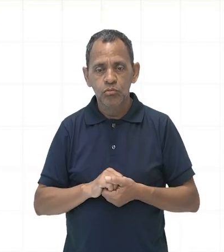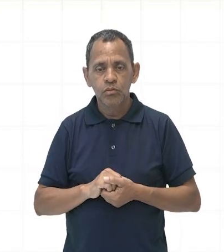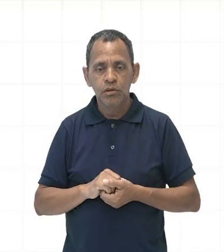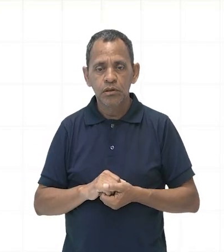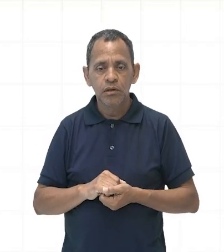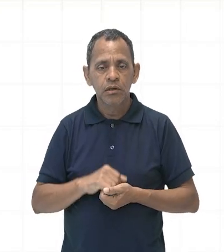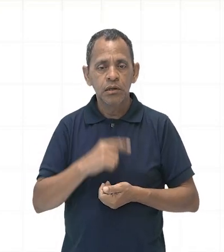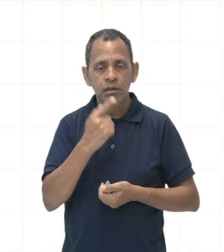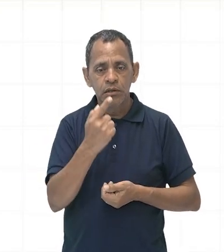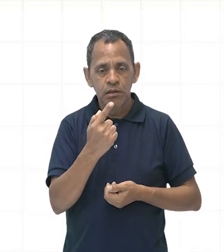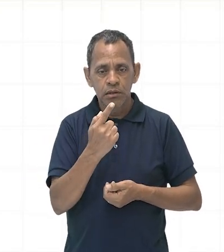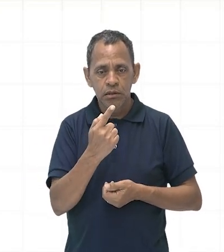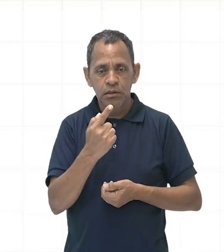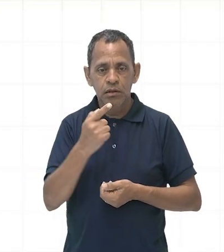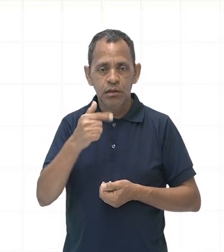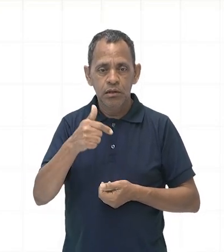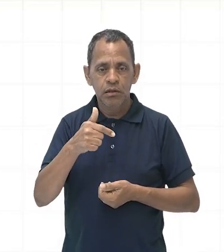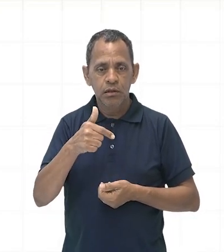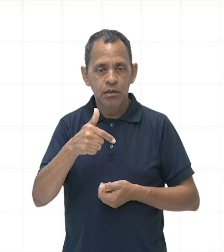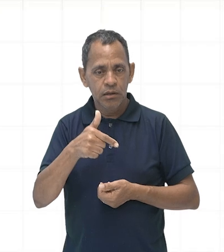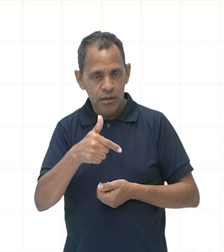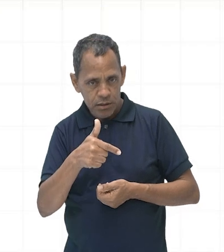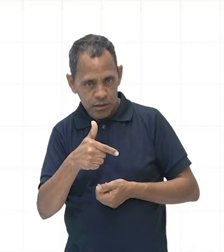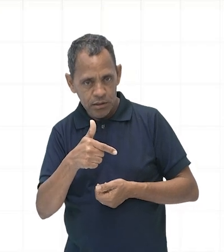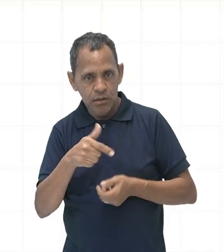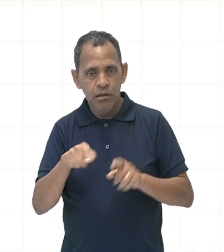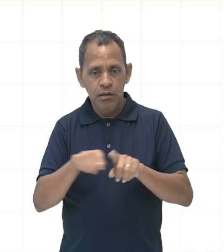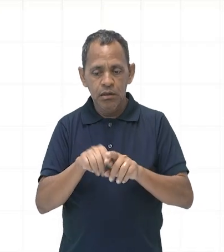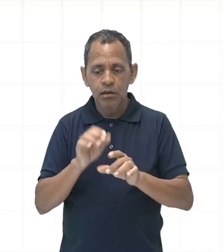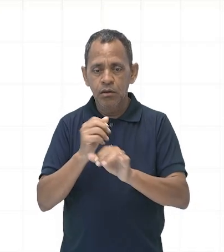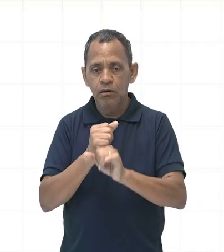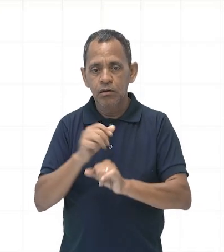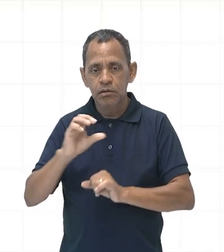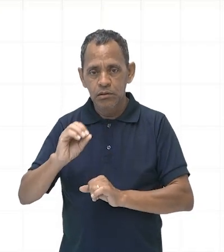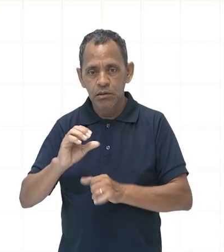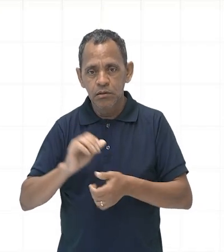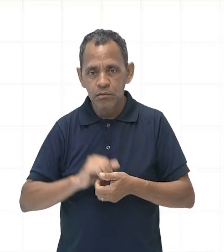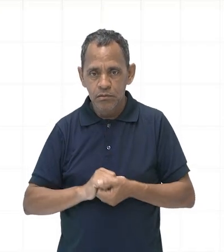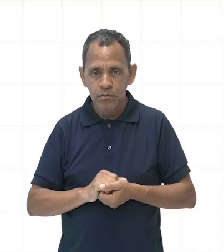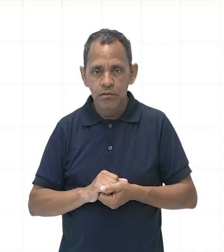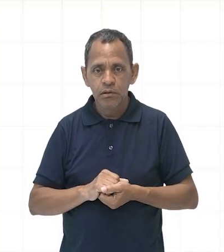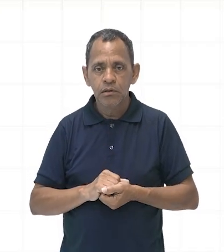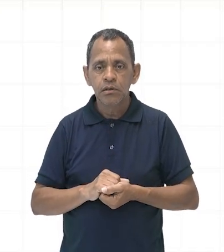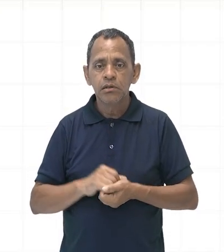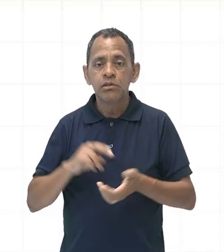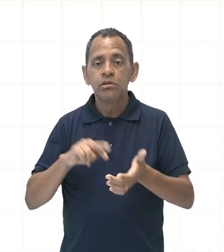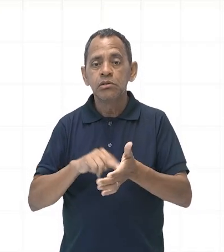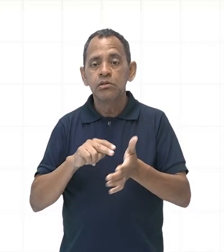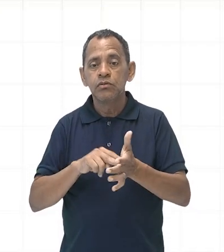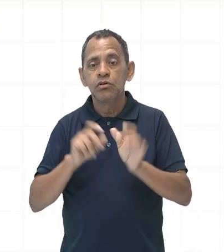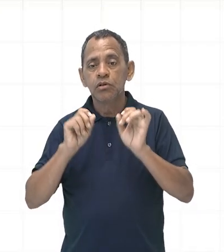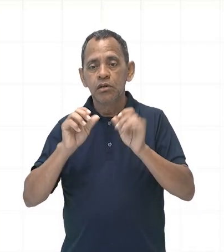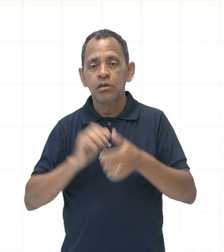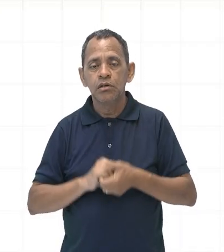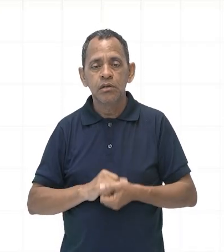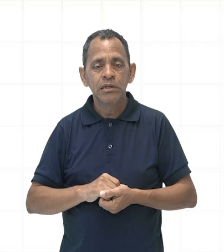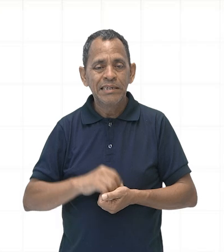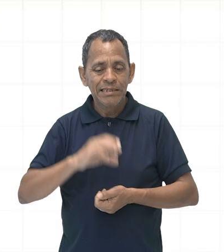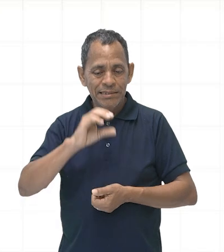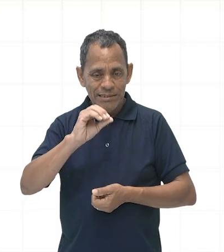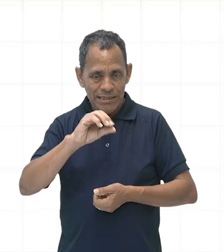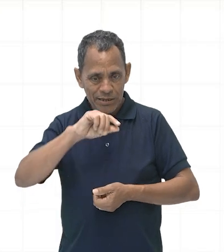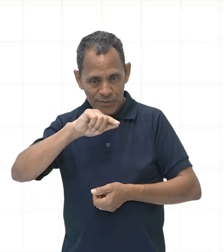Então, é 127 menos 127, vai dar 0. Isso quer dizer, então, que